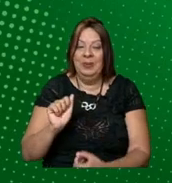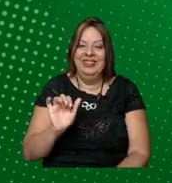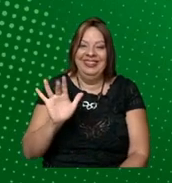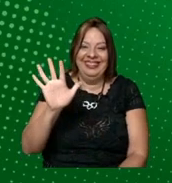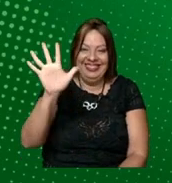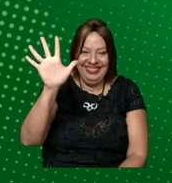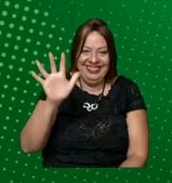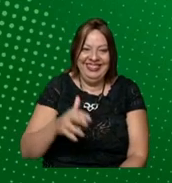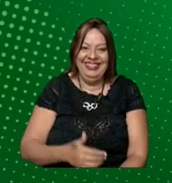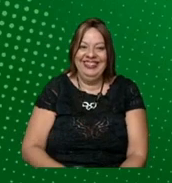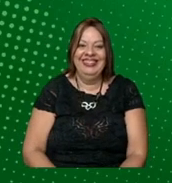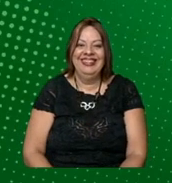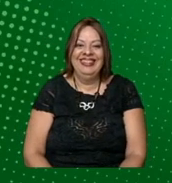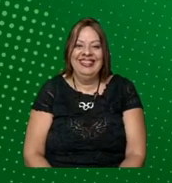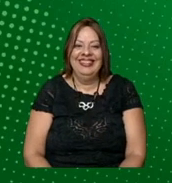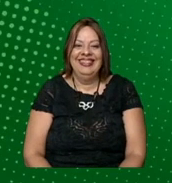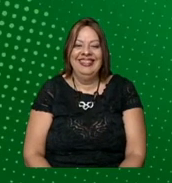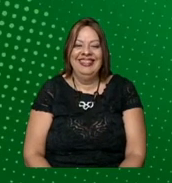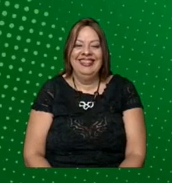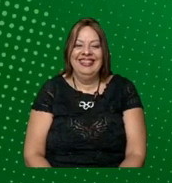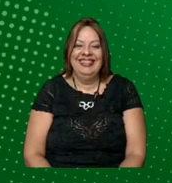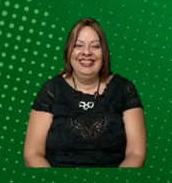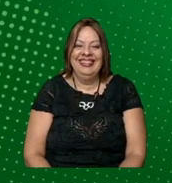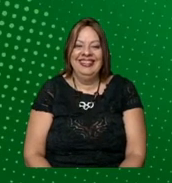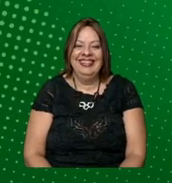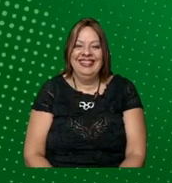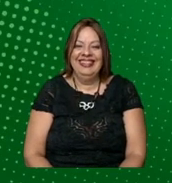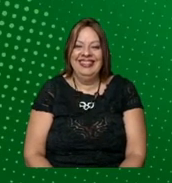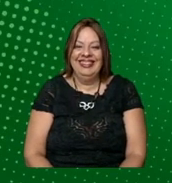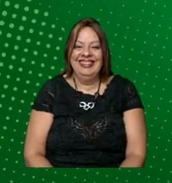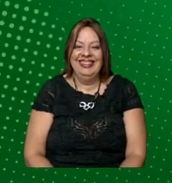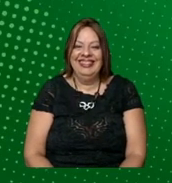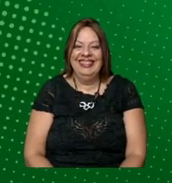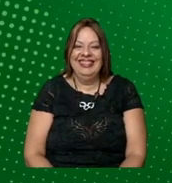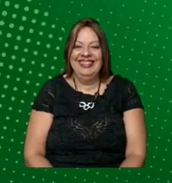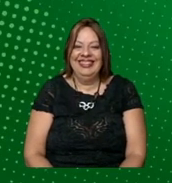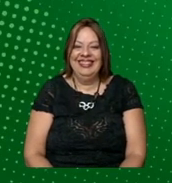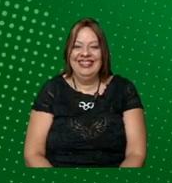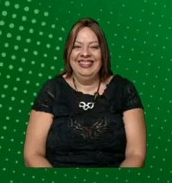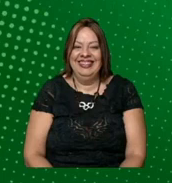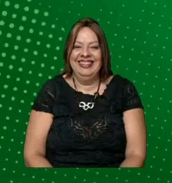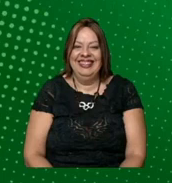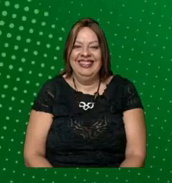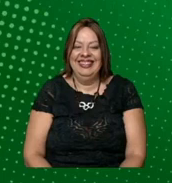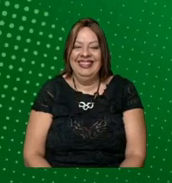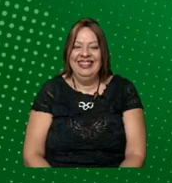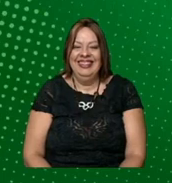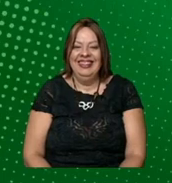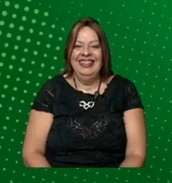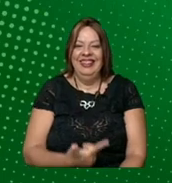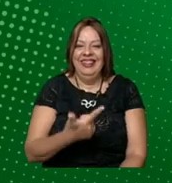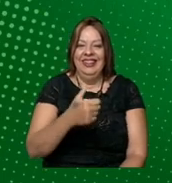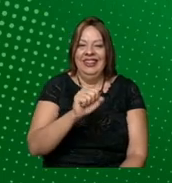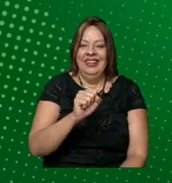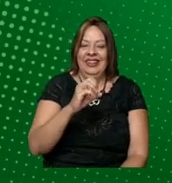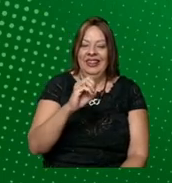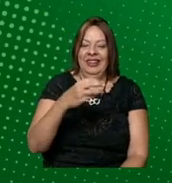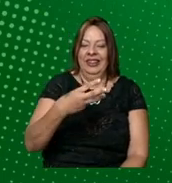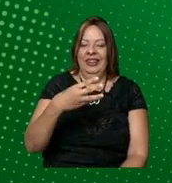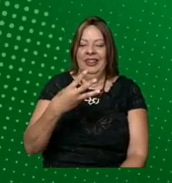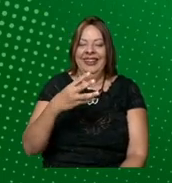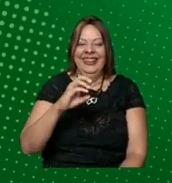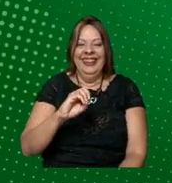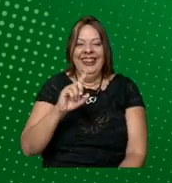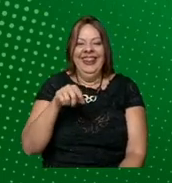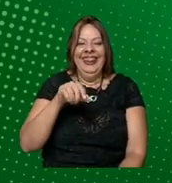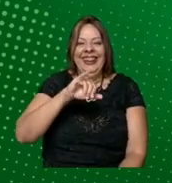Lagarto, minha conterrânea. Garantiu na Tenda da Thaisa, levou R$500. Número